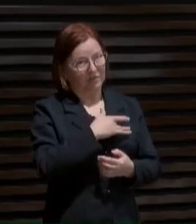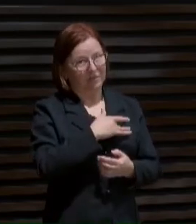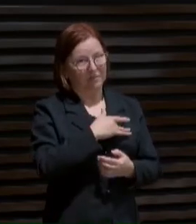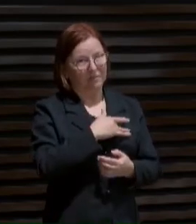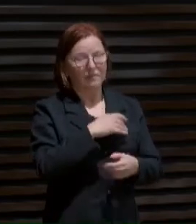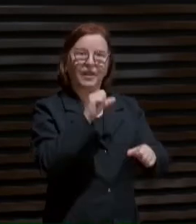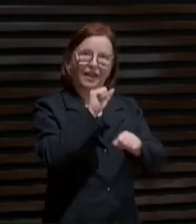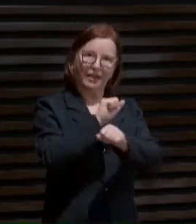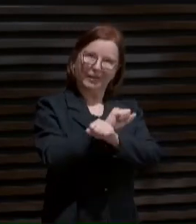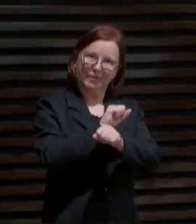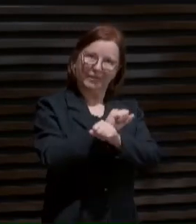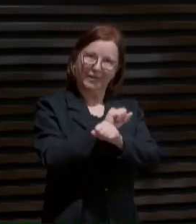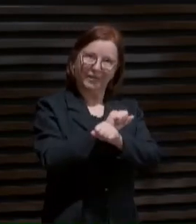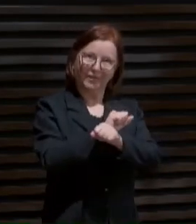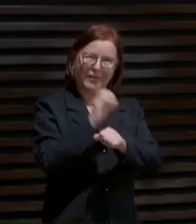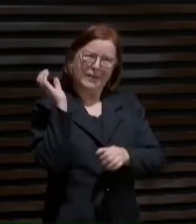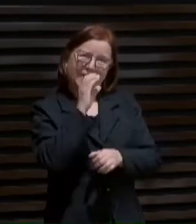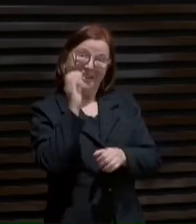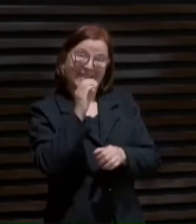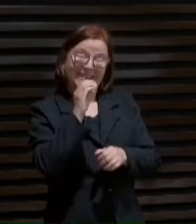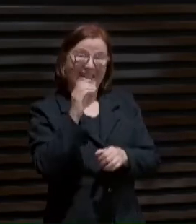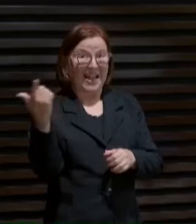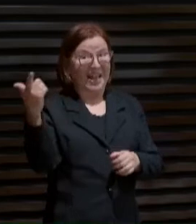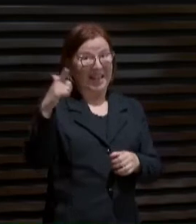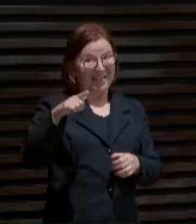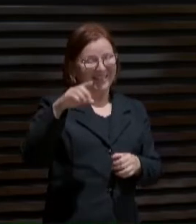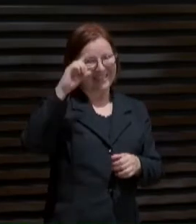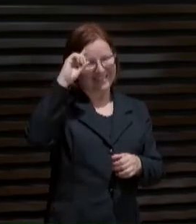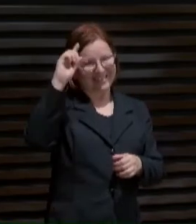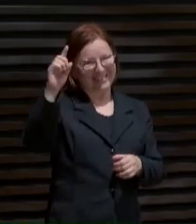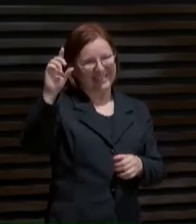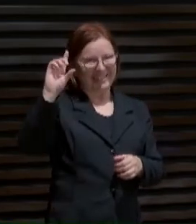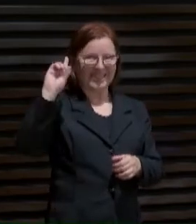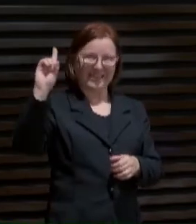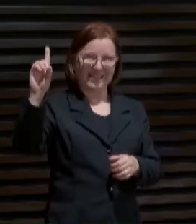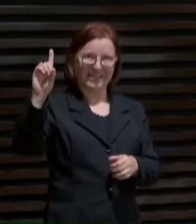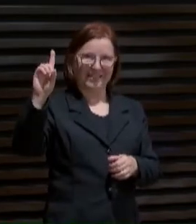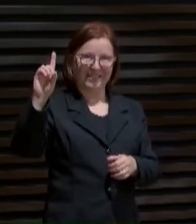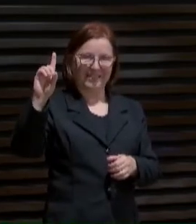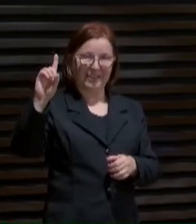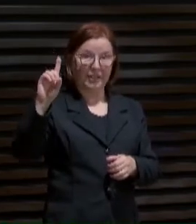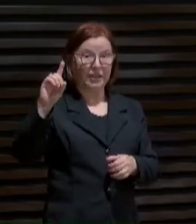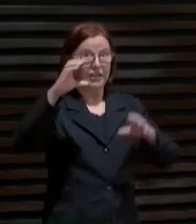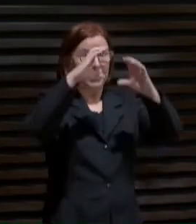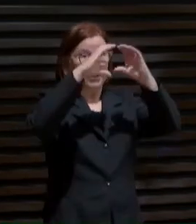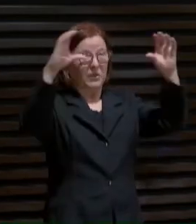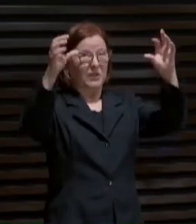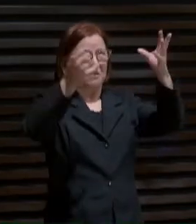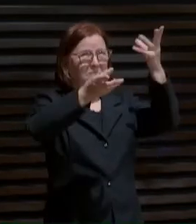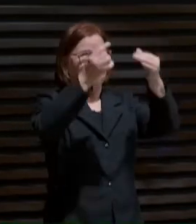esperando e apressando a vinda do dia de Deus por causa do qual os céus incendiados